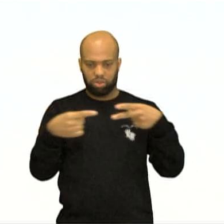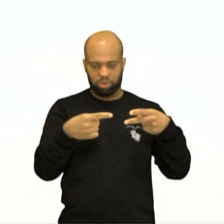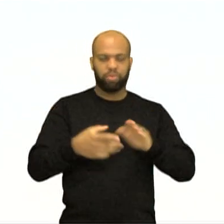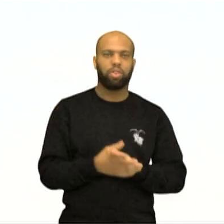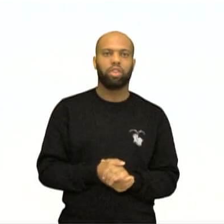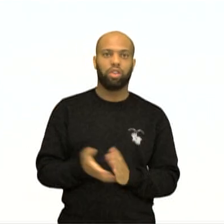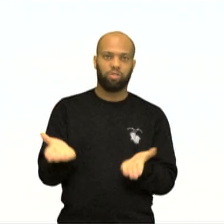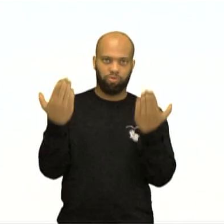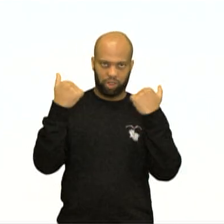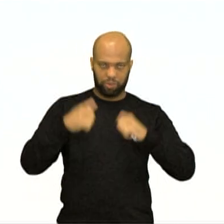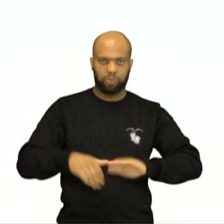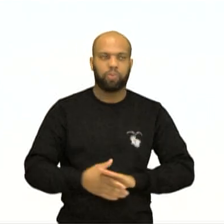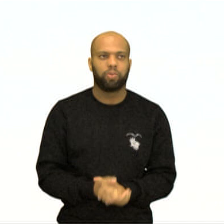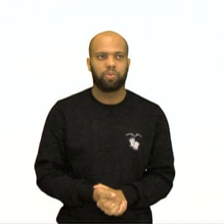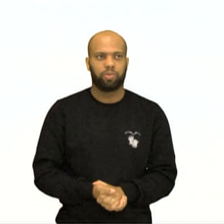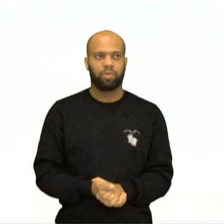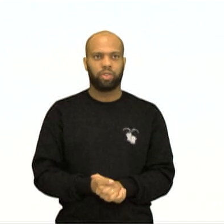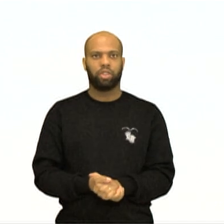Vem aqui comigo, queridos.